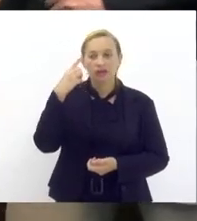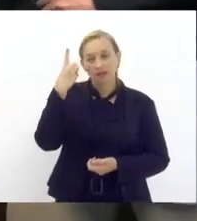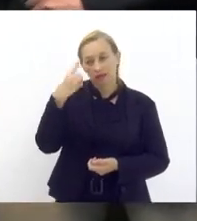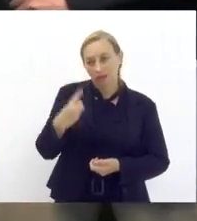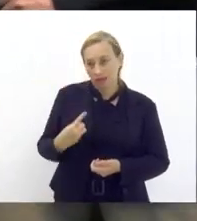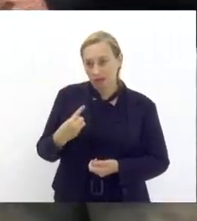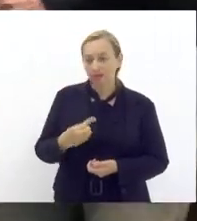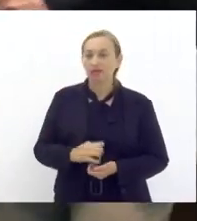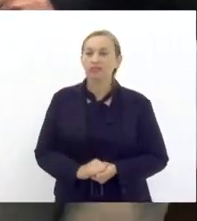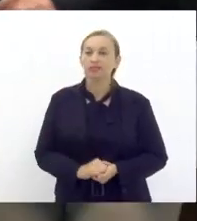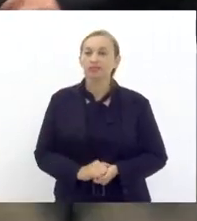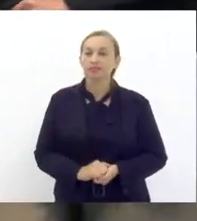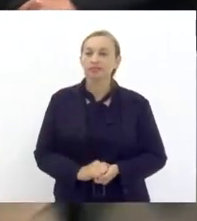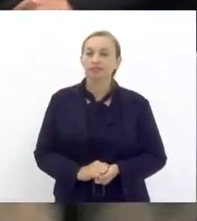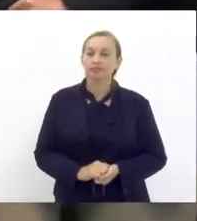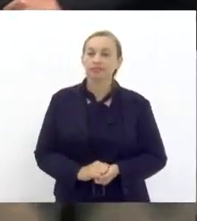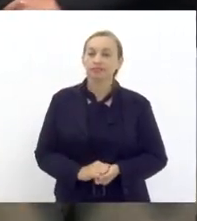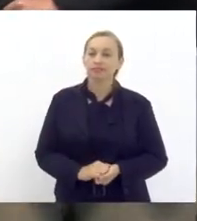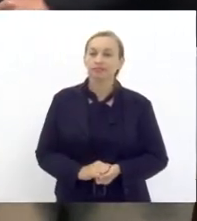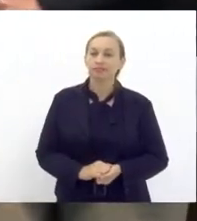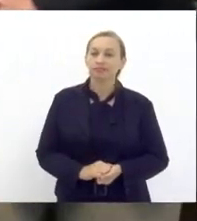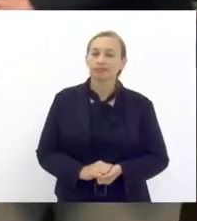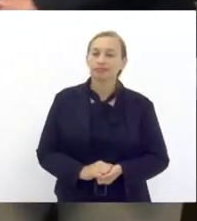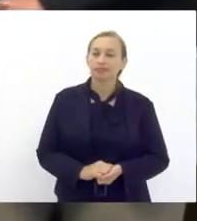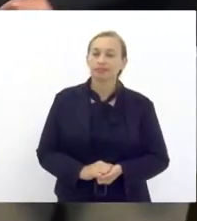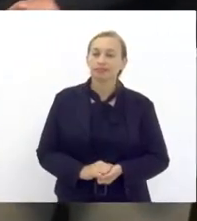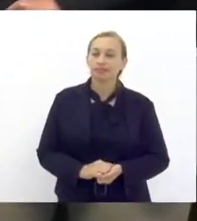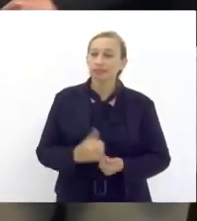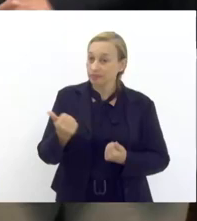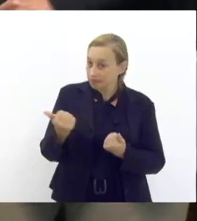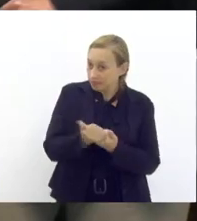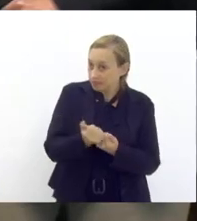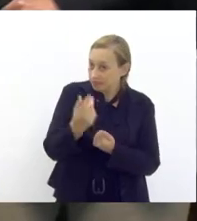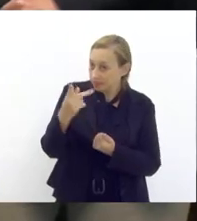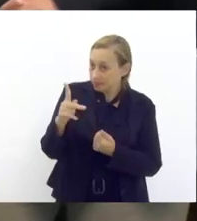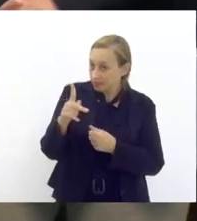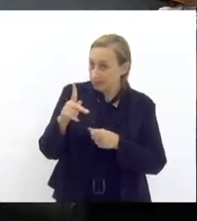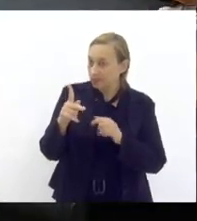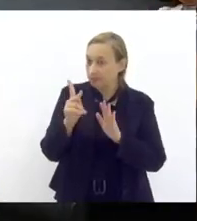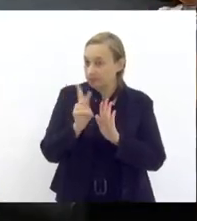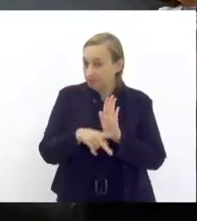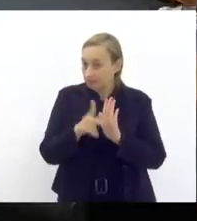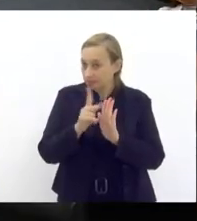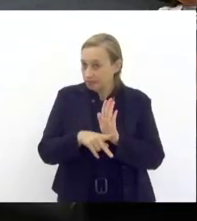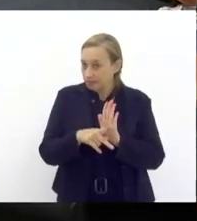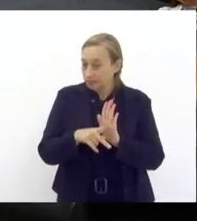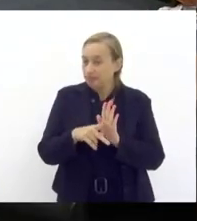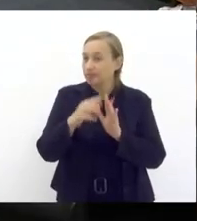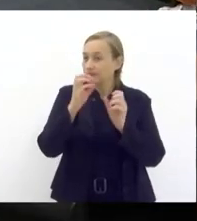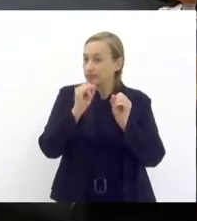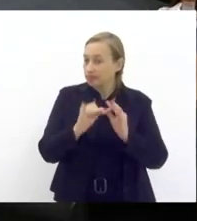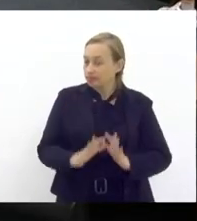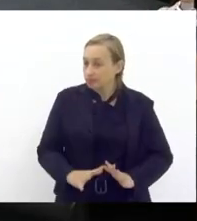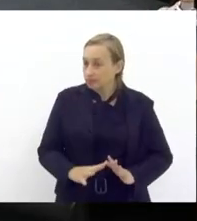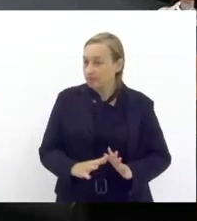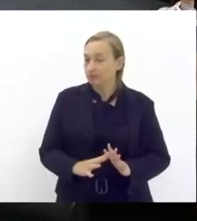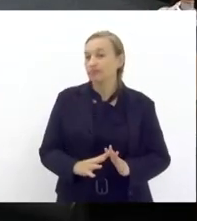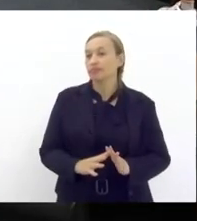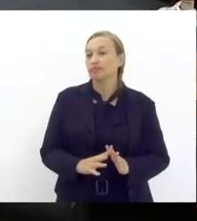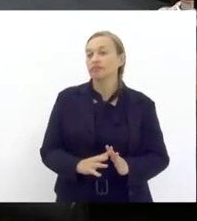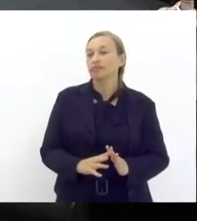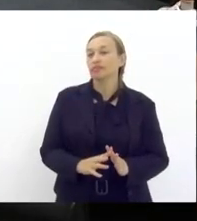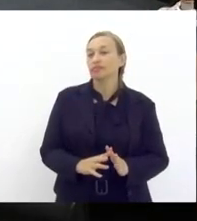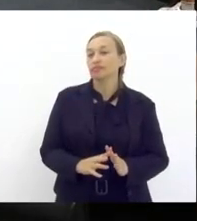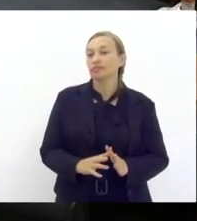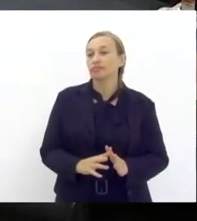eu me inscrevi para apoiar o vosso projeto e dar alguns esclarecimentos sobre a